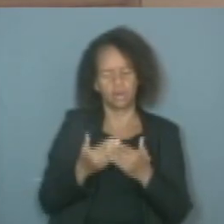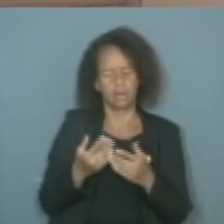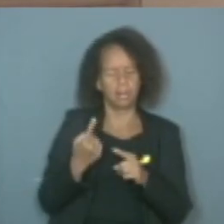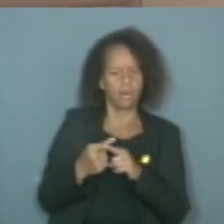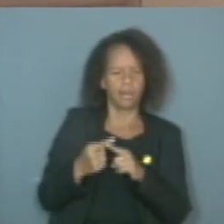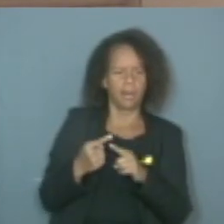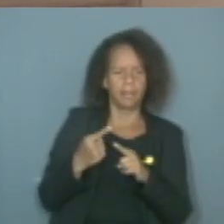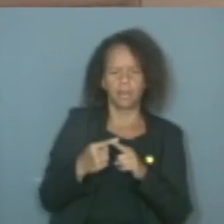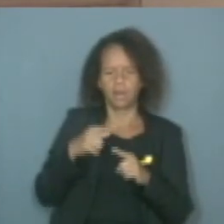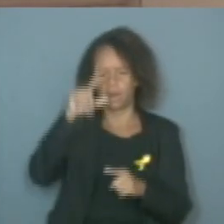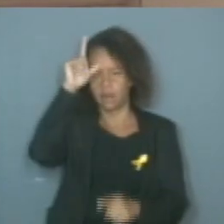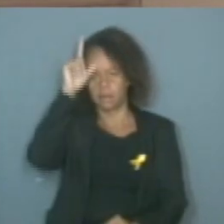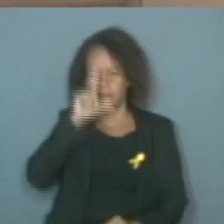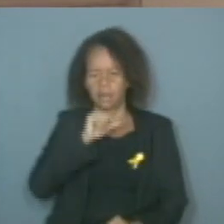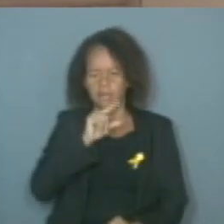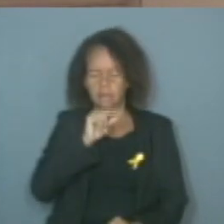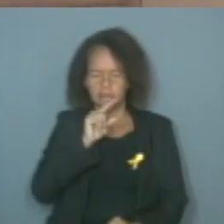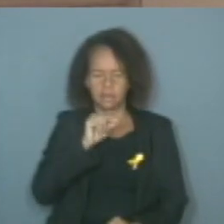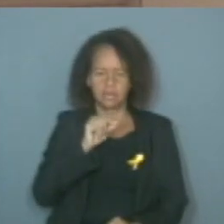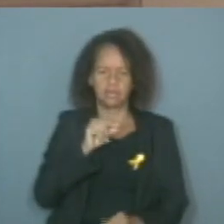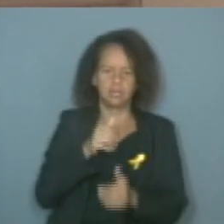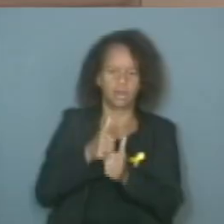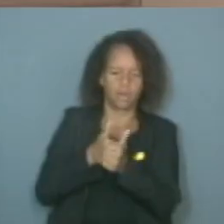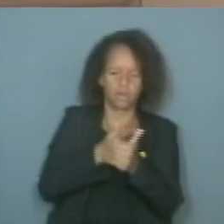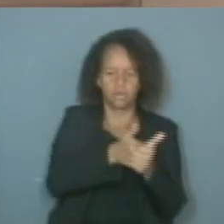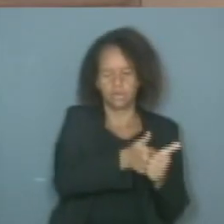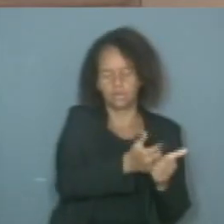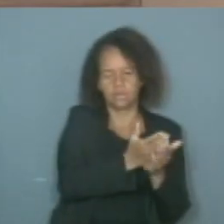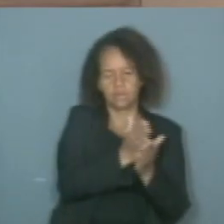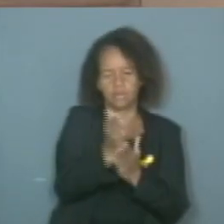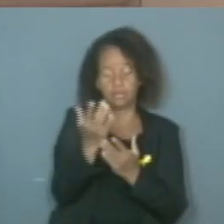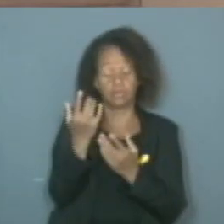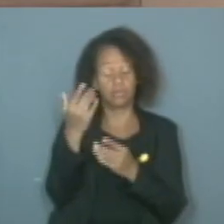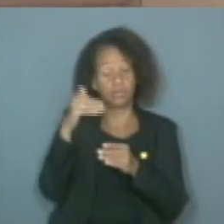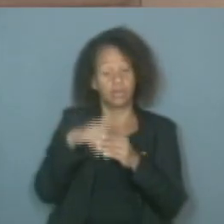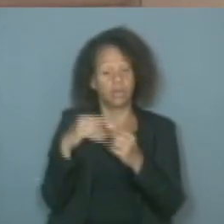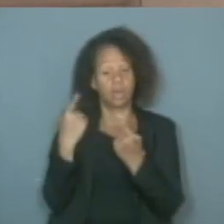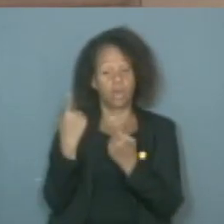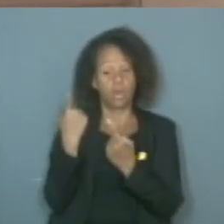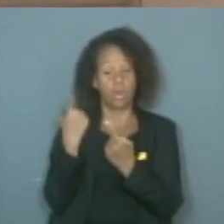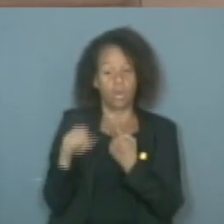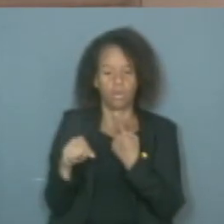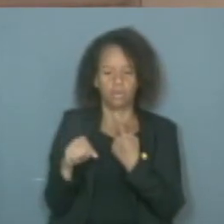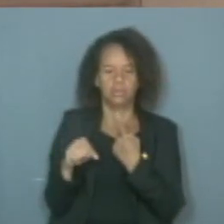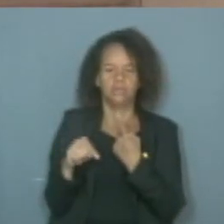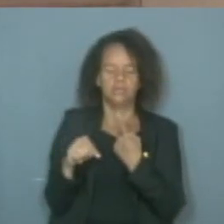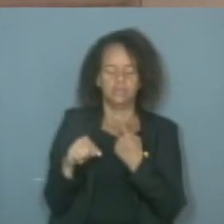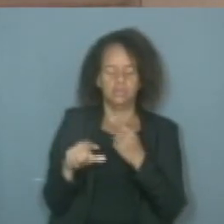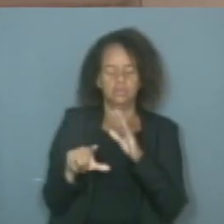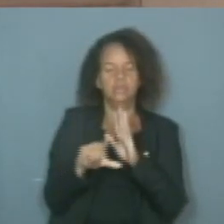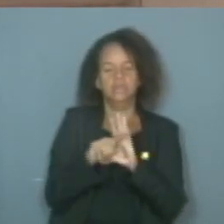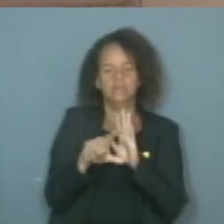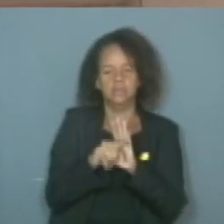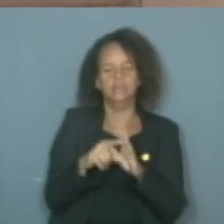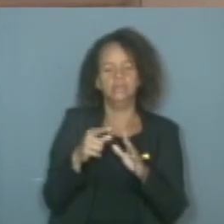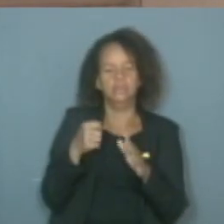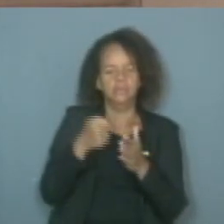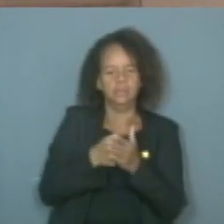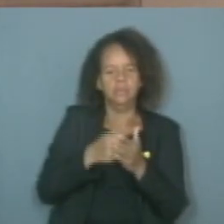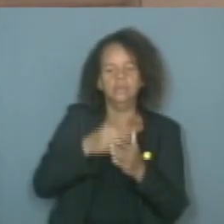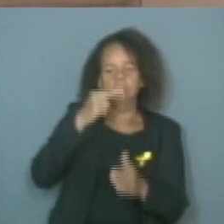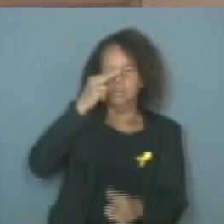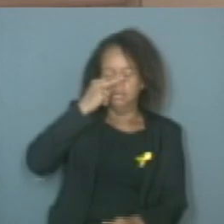será que o líder do PSB conduziu o partido a votar contra um projeto de lei? Então a pressão funcionou, os cristãos